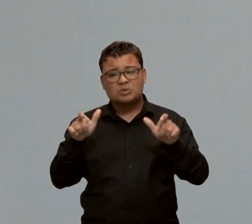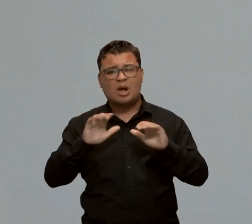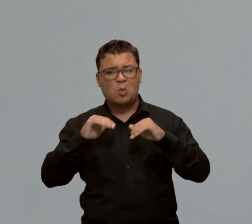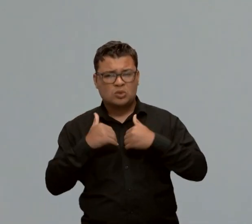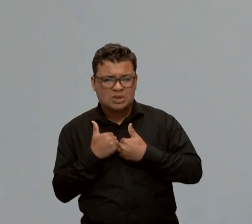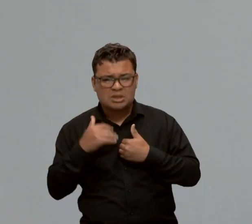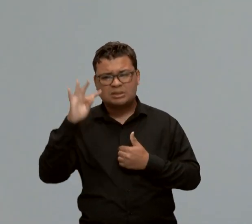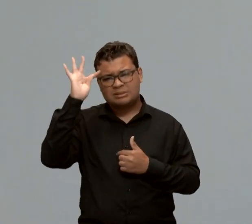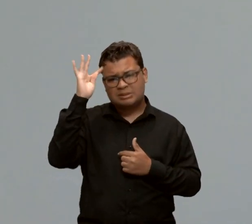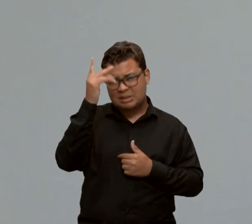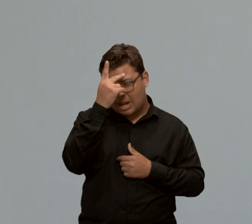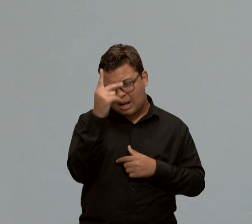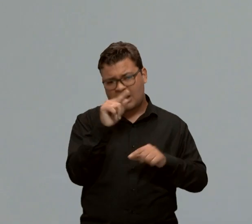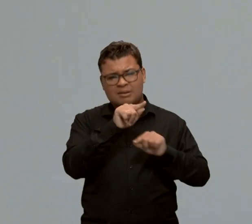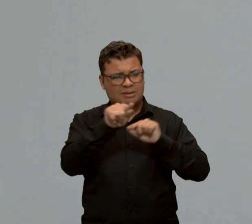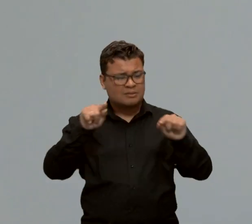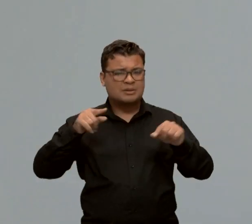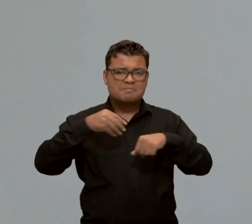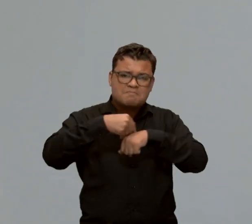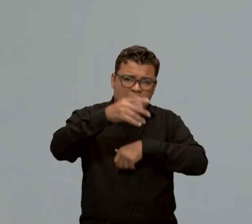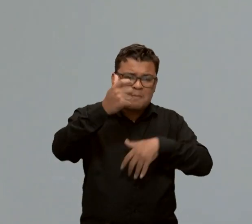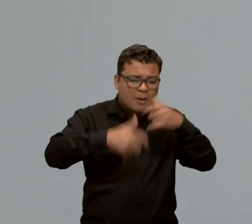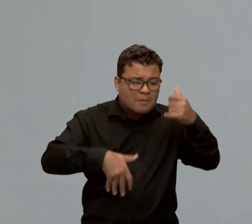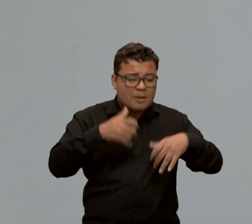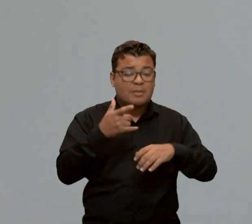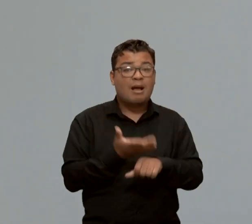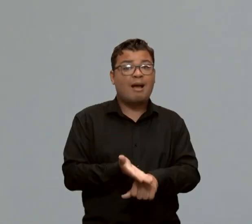se organizar antes e não tomar esse susto